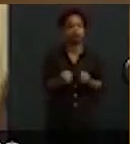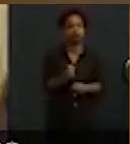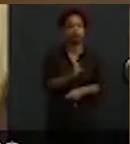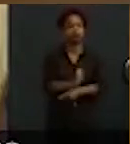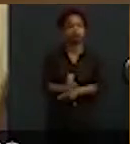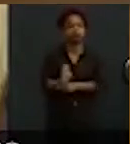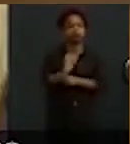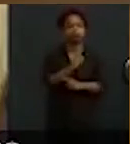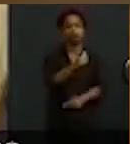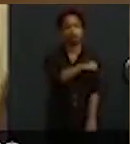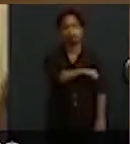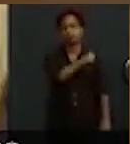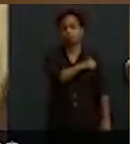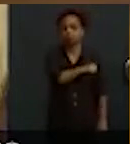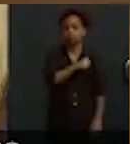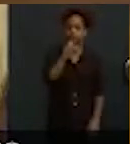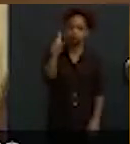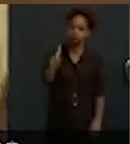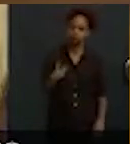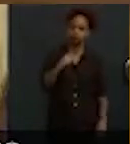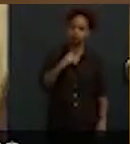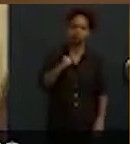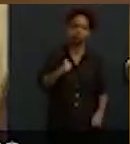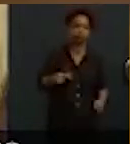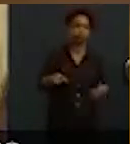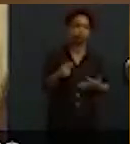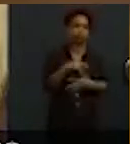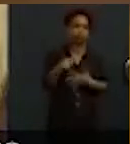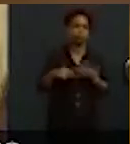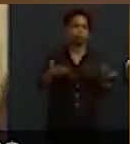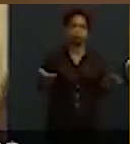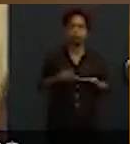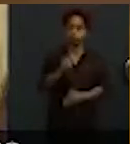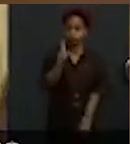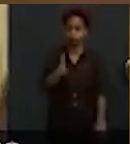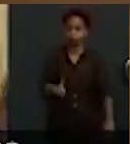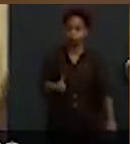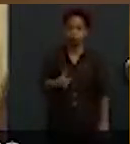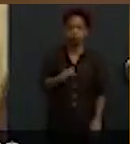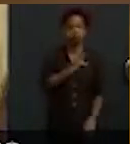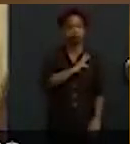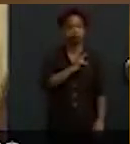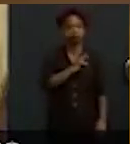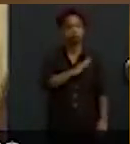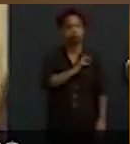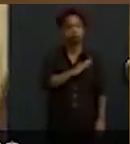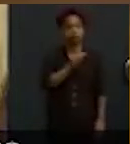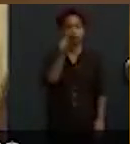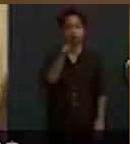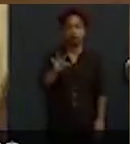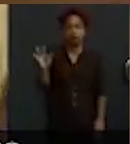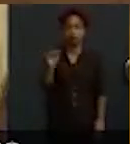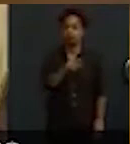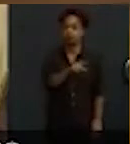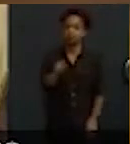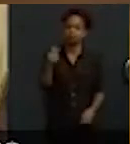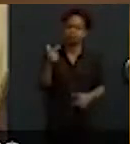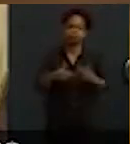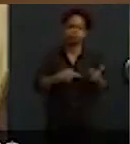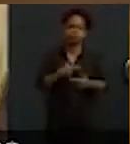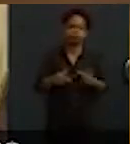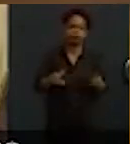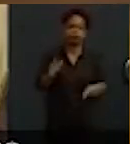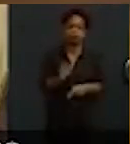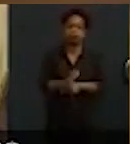de Direito. Atual diretor executivo da Polícia Federal, nosso homenageado vem trabalhando em prol